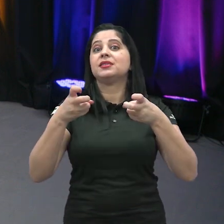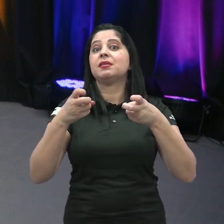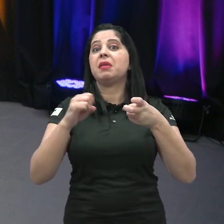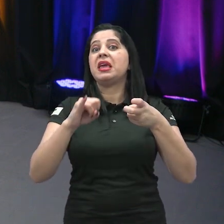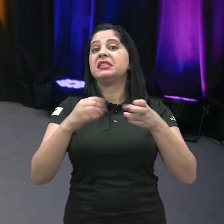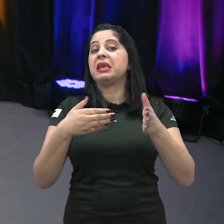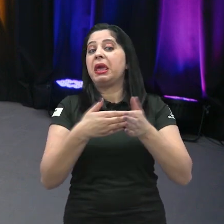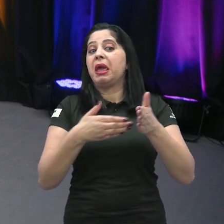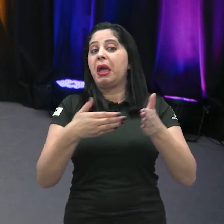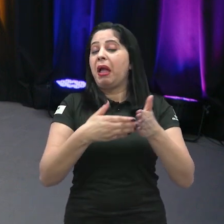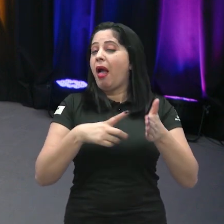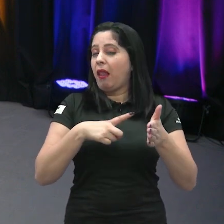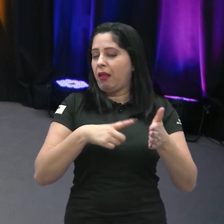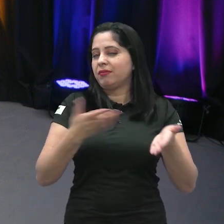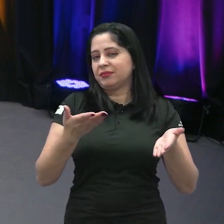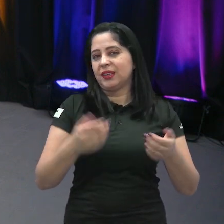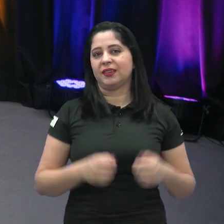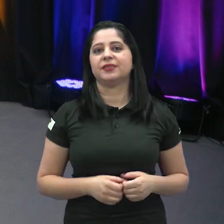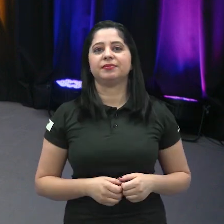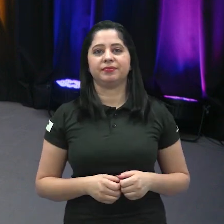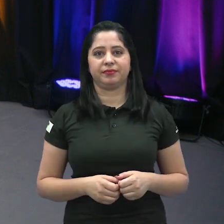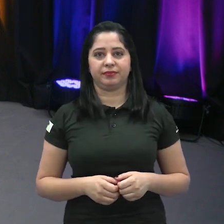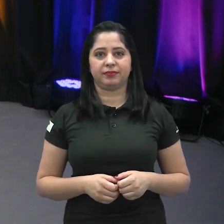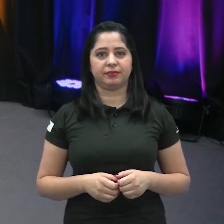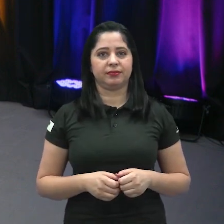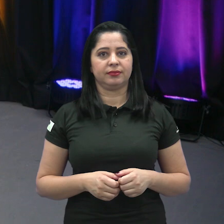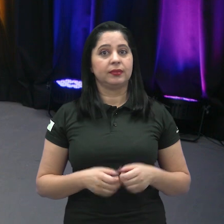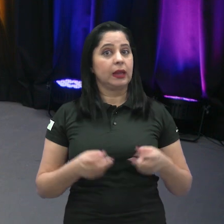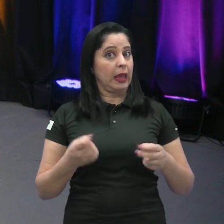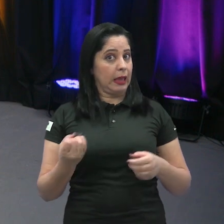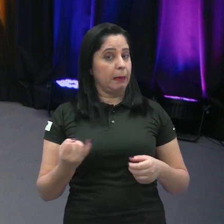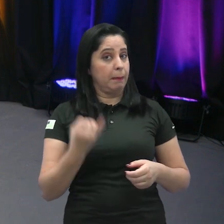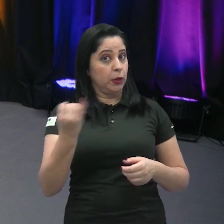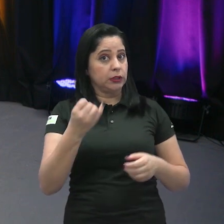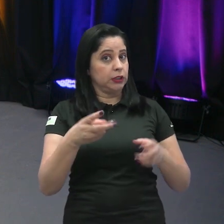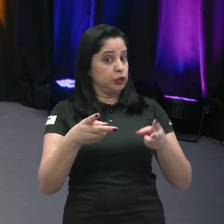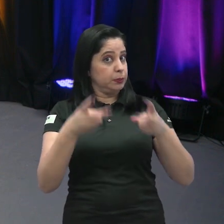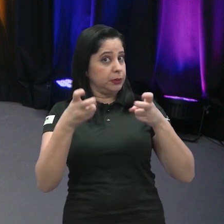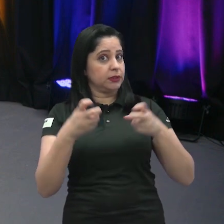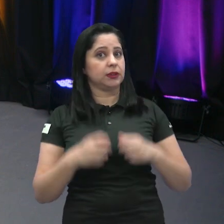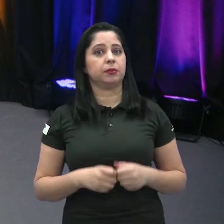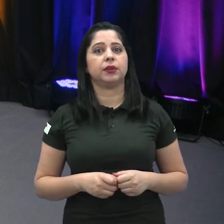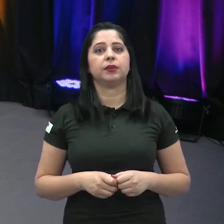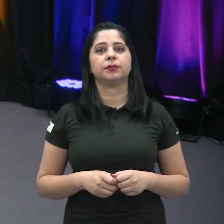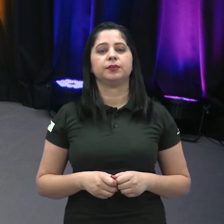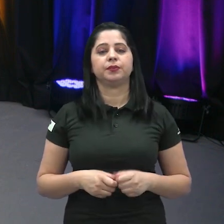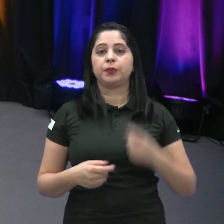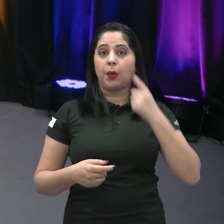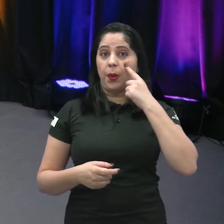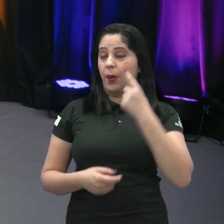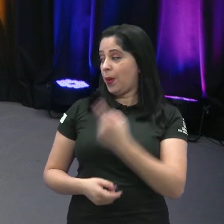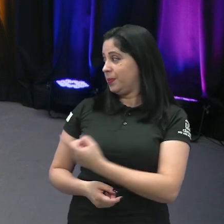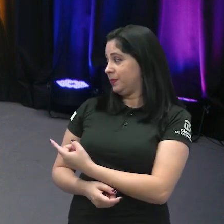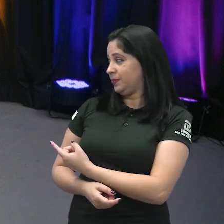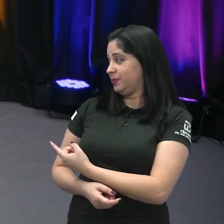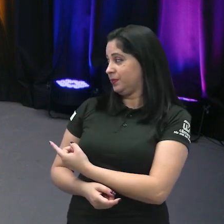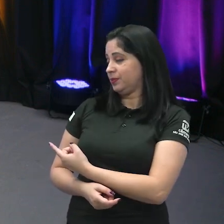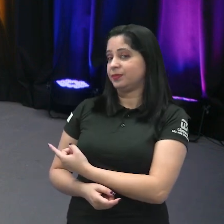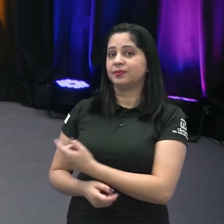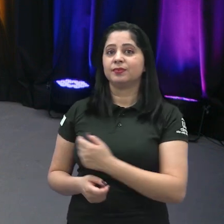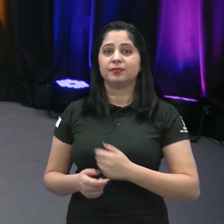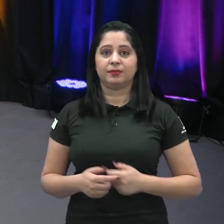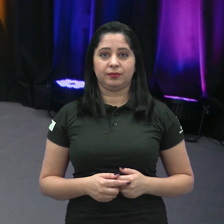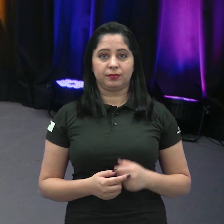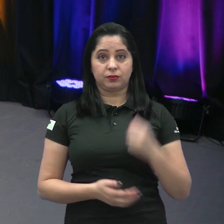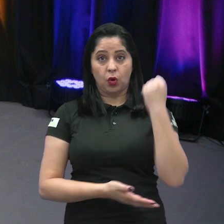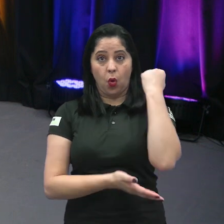se você é limitado ou não, tá? É uma observação muito importante para ti. Outro alongamento, nós